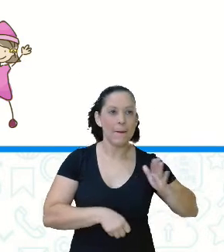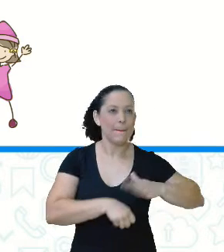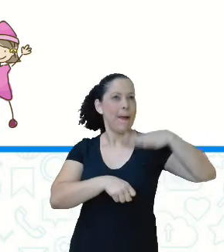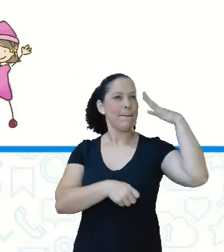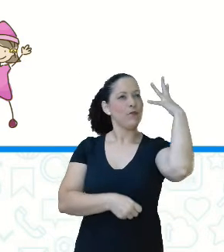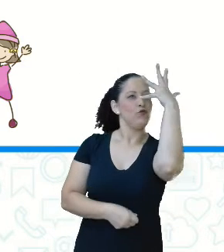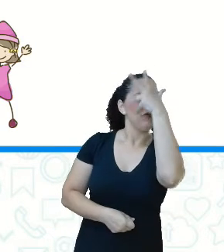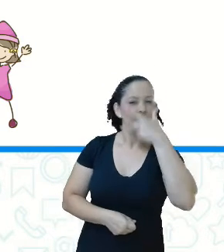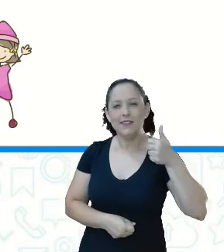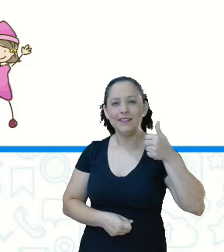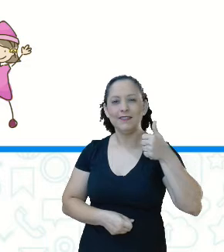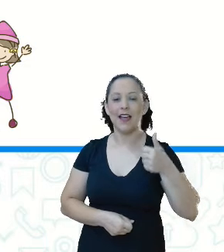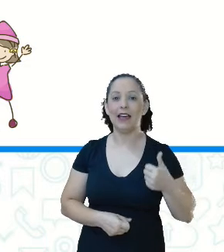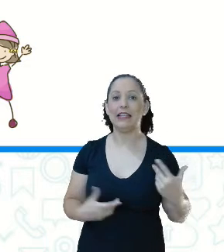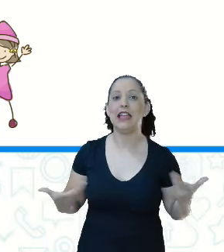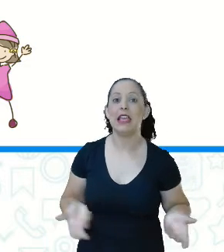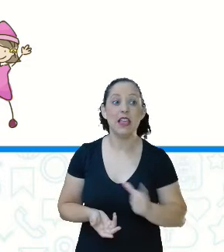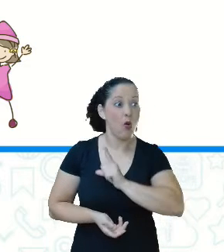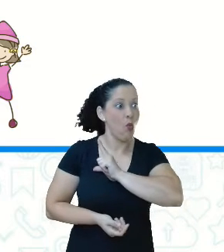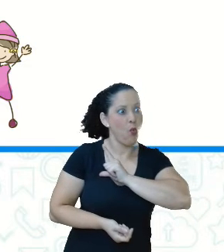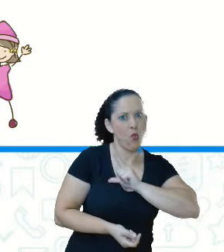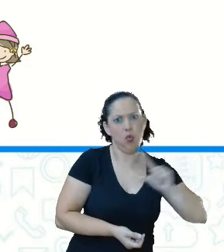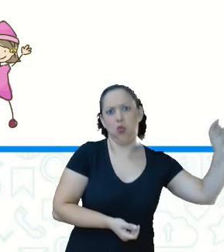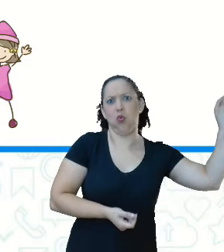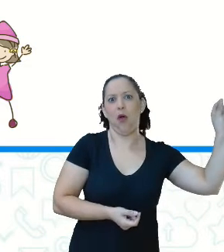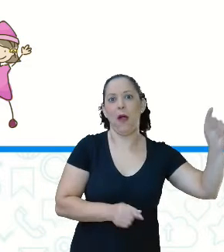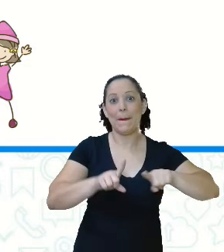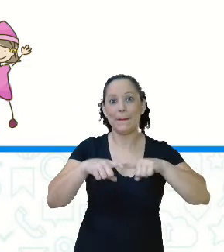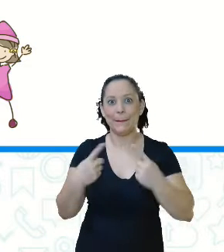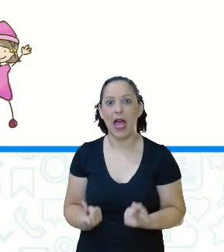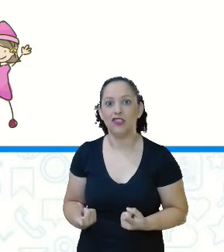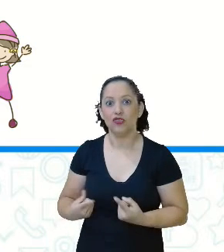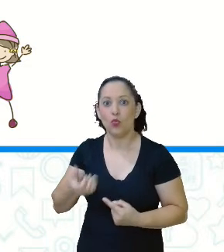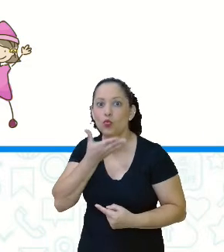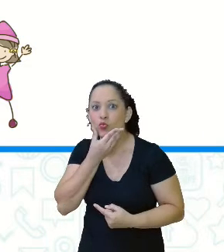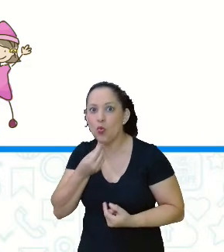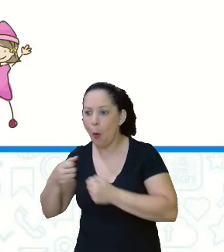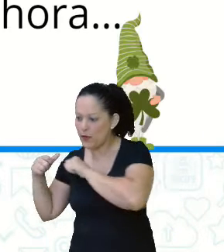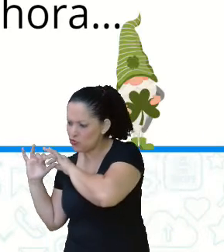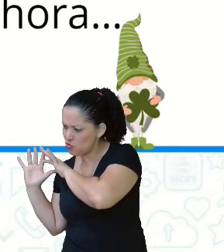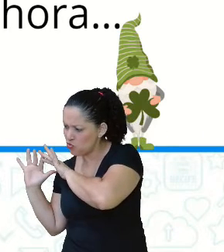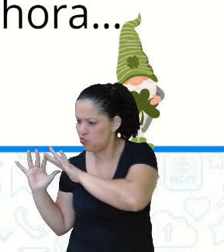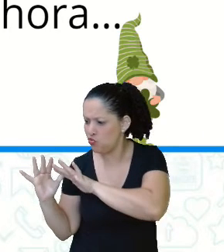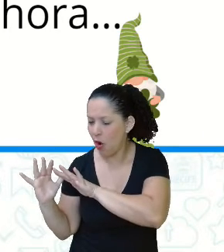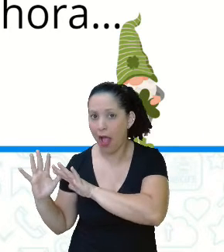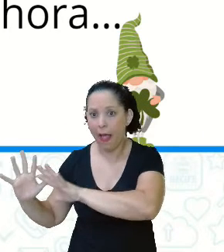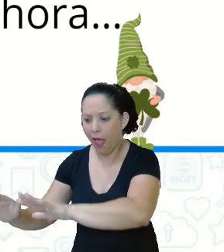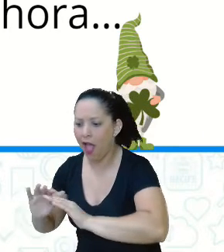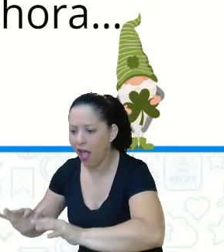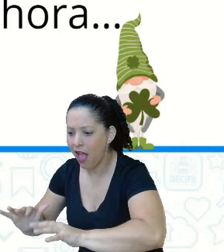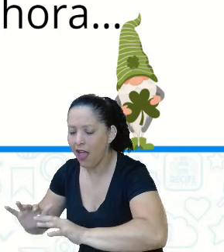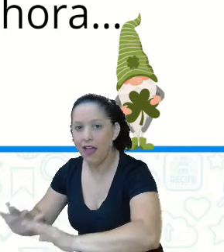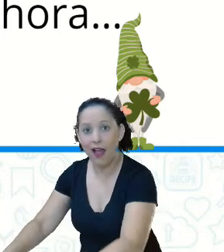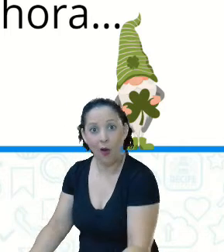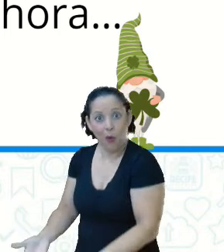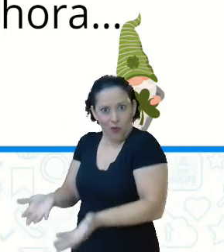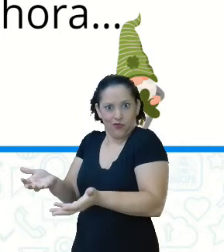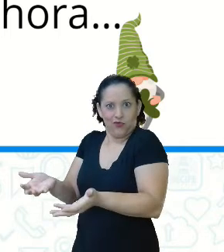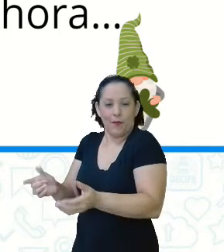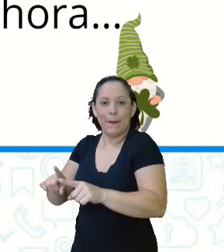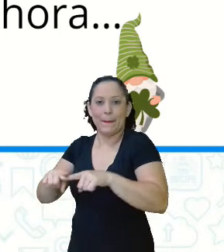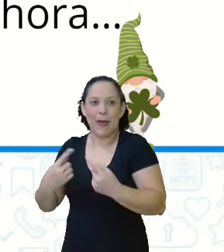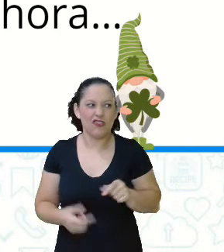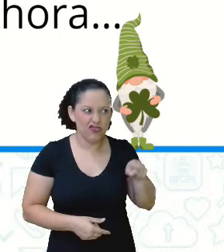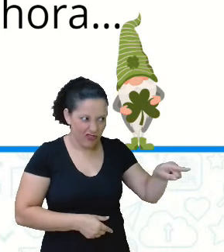dito e feito, desatou a fugir. Mas os 7 anões chegaram a tempo de salvar a Branca de Neve. Só que a rainha